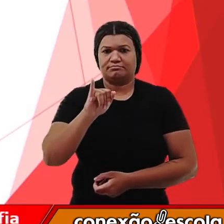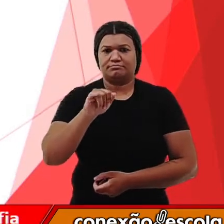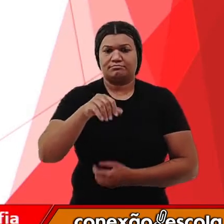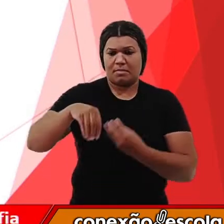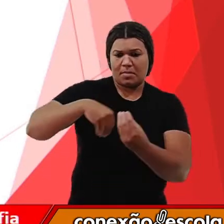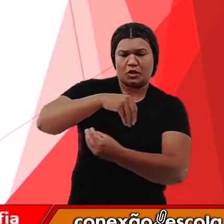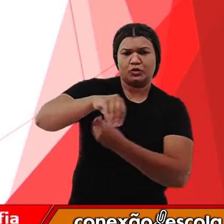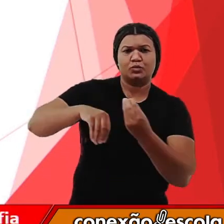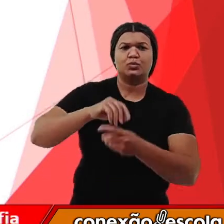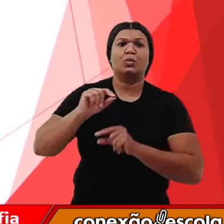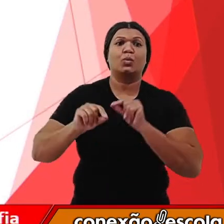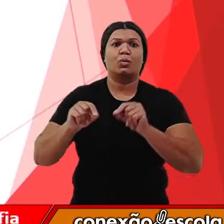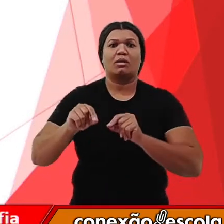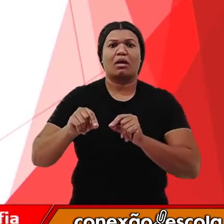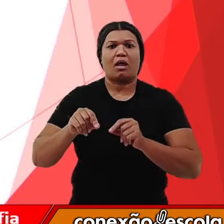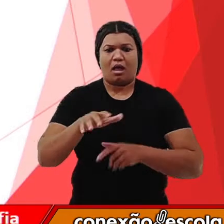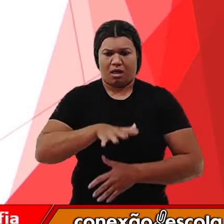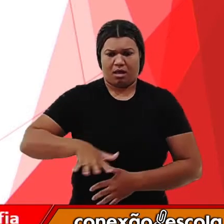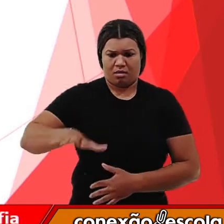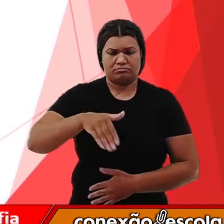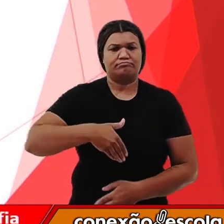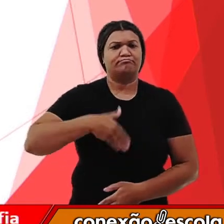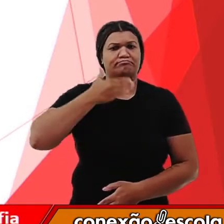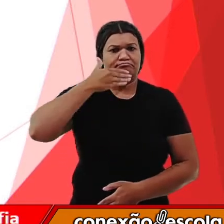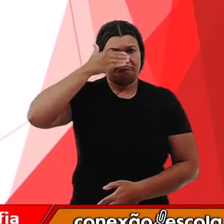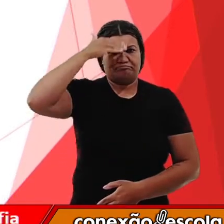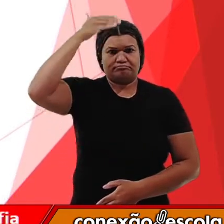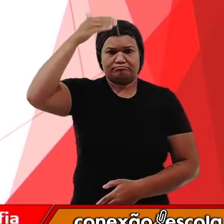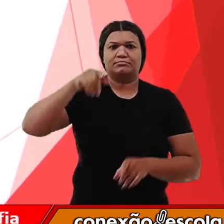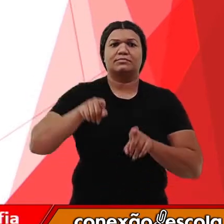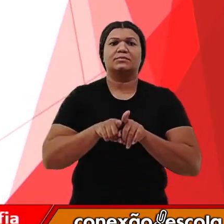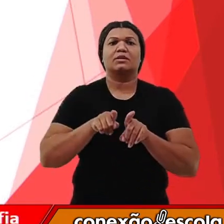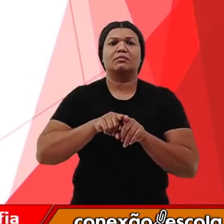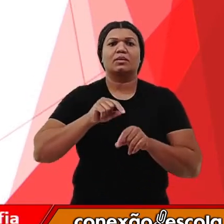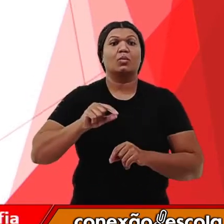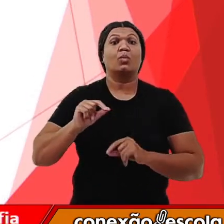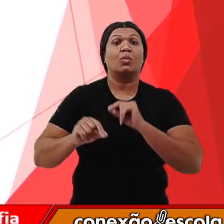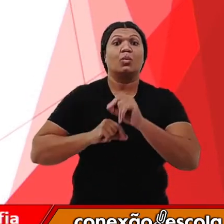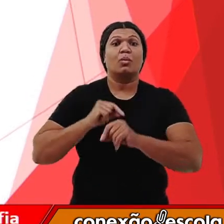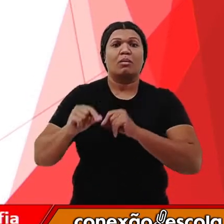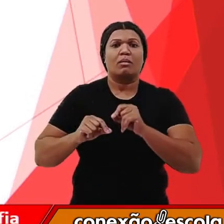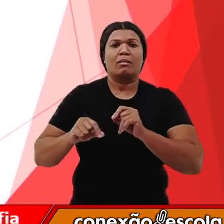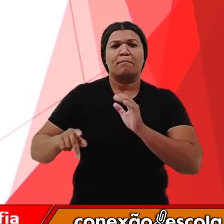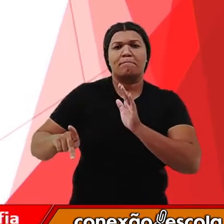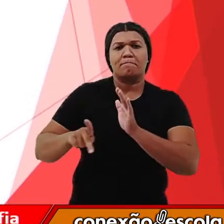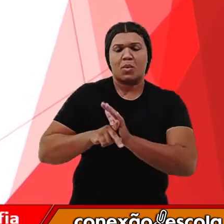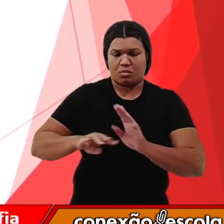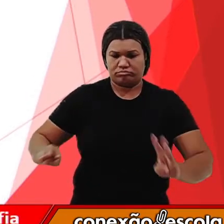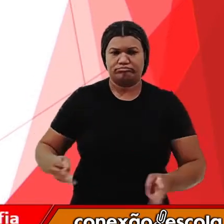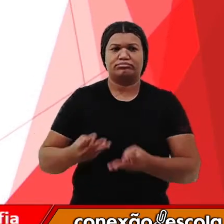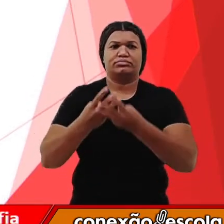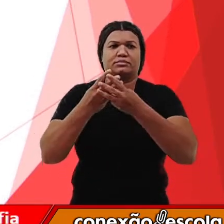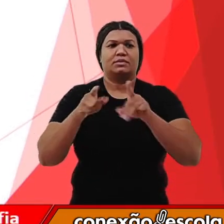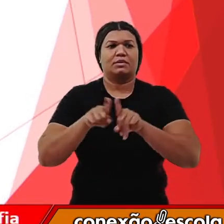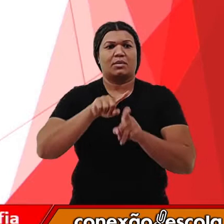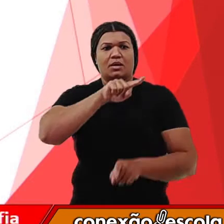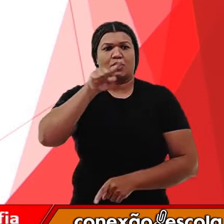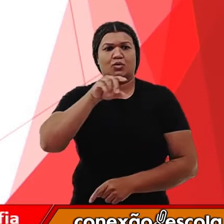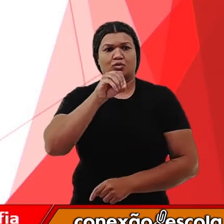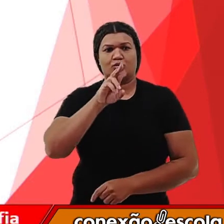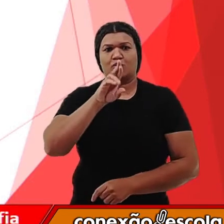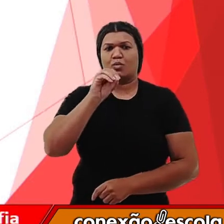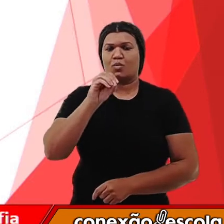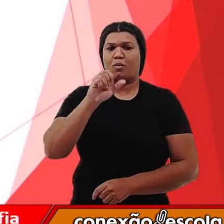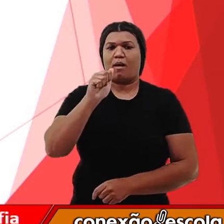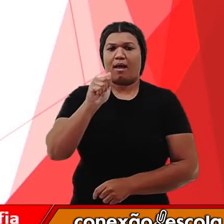elementos islâmicos, judaicos e do zoroatrismo. Como vocês podem observar aí no